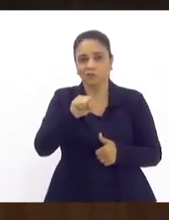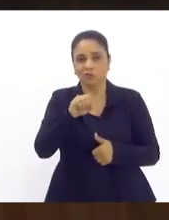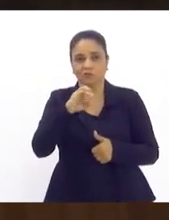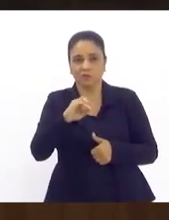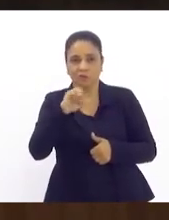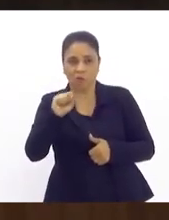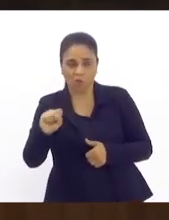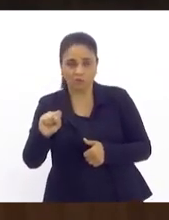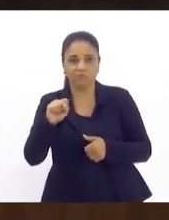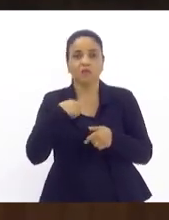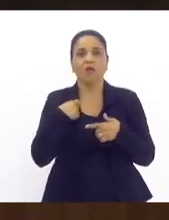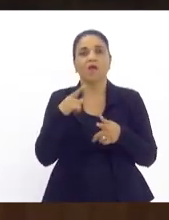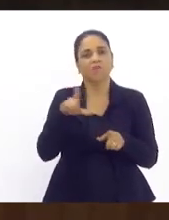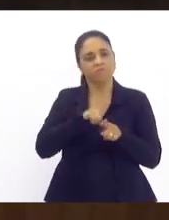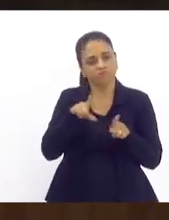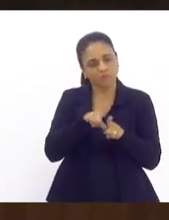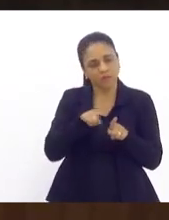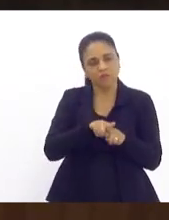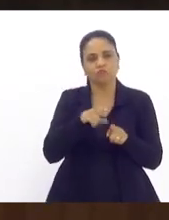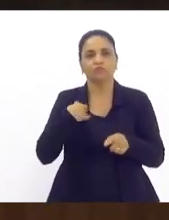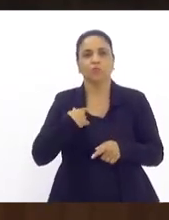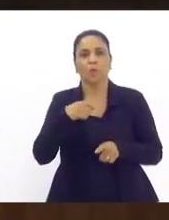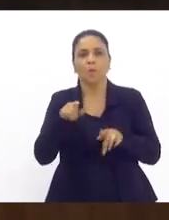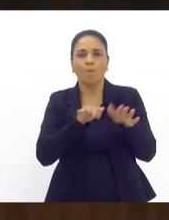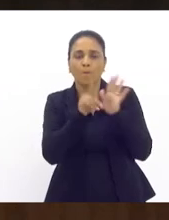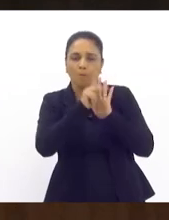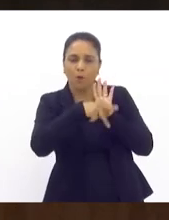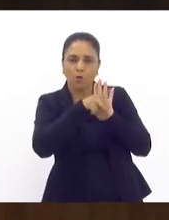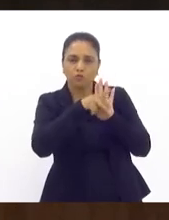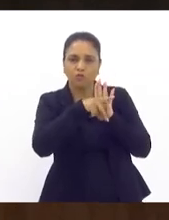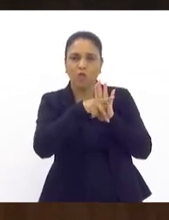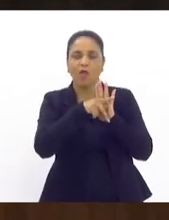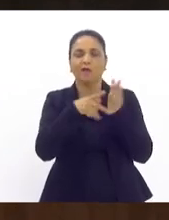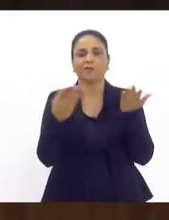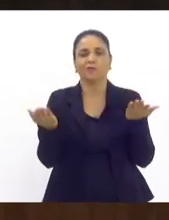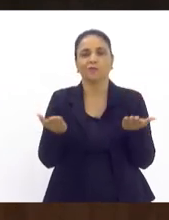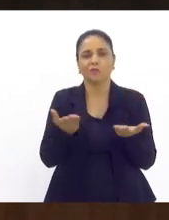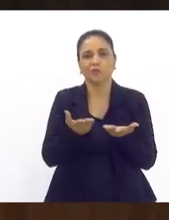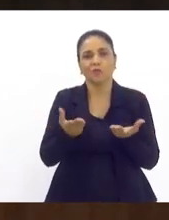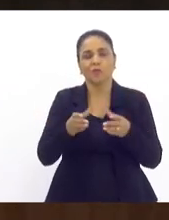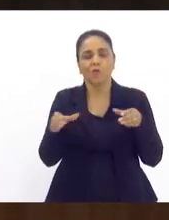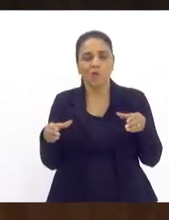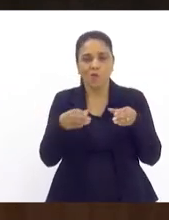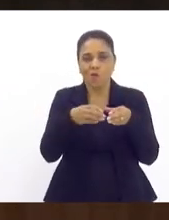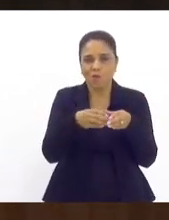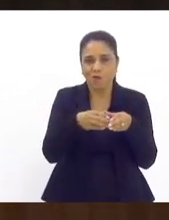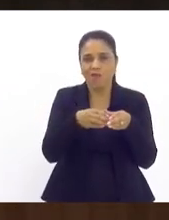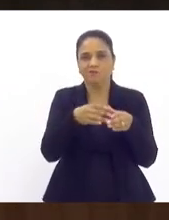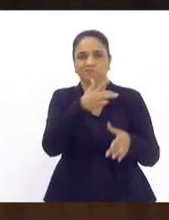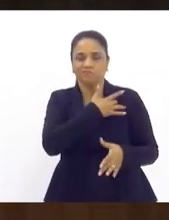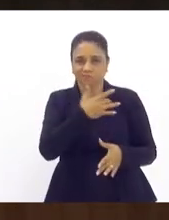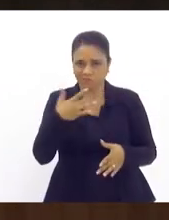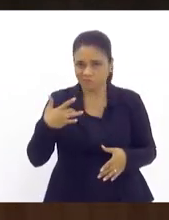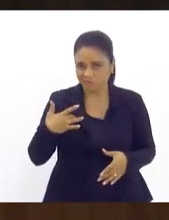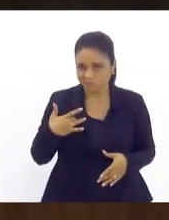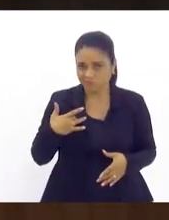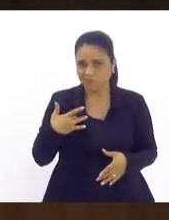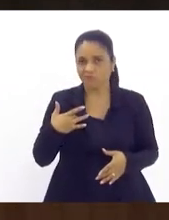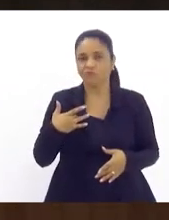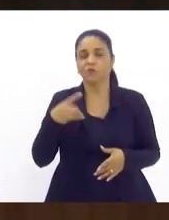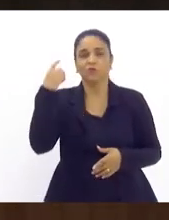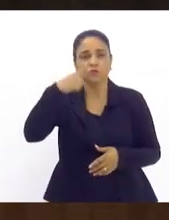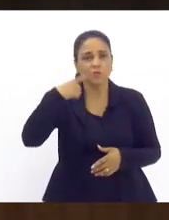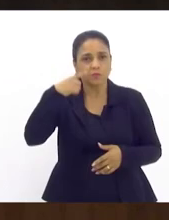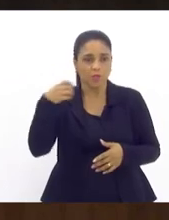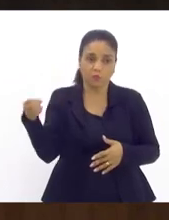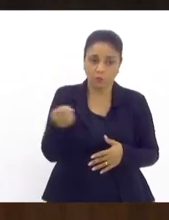Mauro Osório, da Assessoria Fiscal da Alerj, do projeto, atualização do projeto do Complexo Econômico Industrial da Saúde. Para os deputados novos que não estão